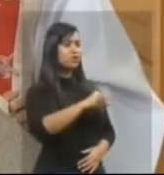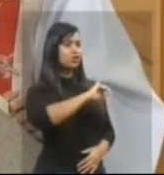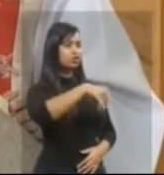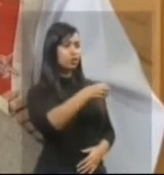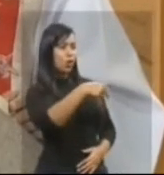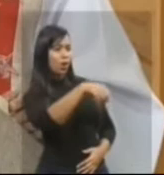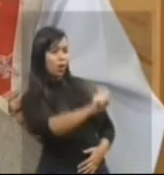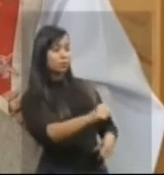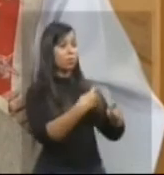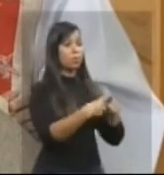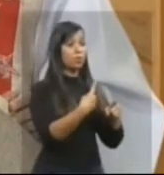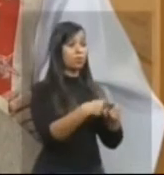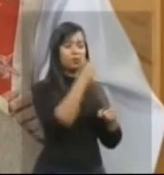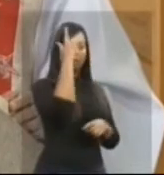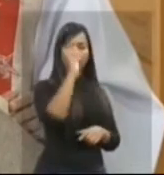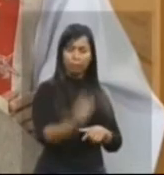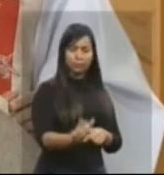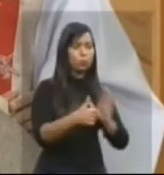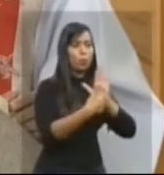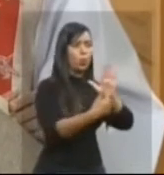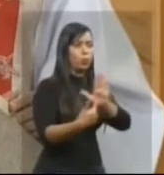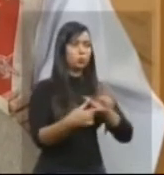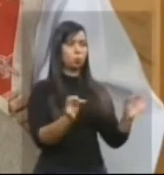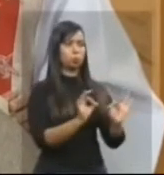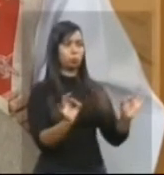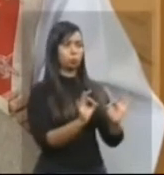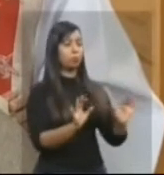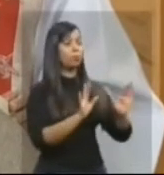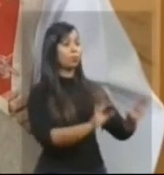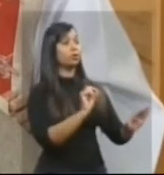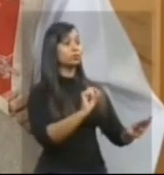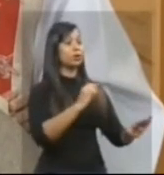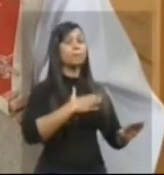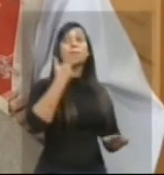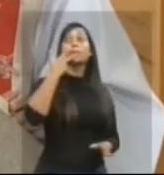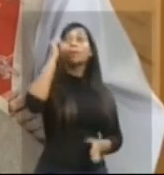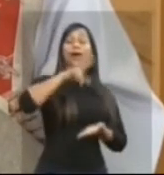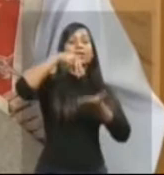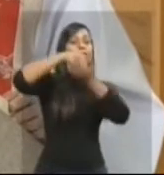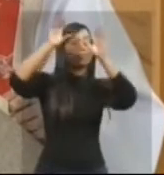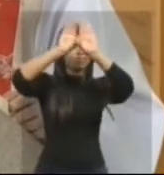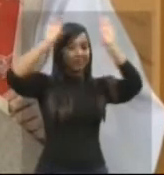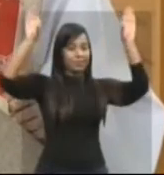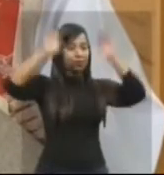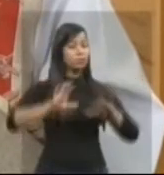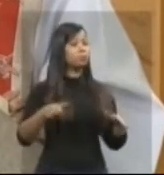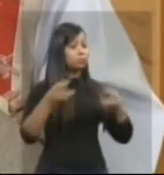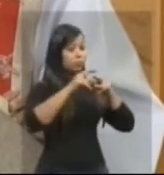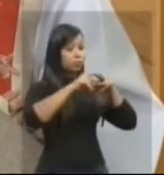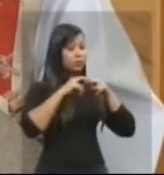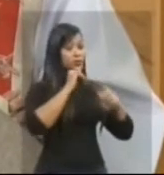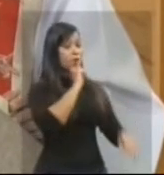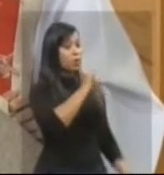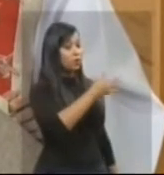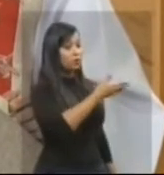Jonas, porque não foi um ser humano que te revelou isso, mas o meu Pai que está no céu. Por isso eu